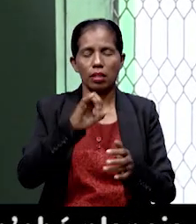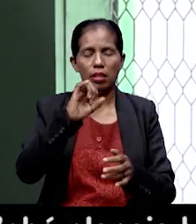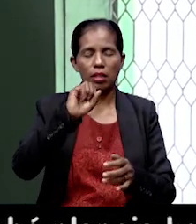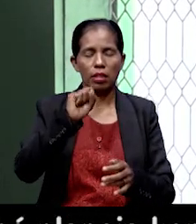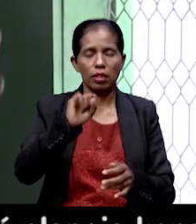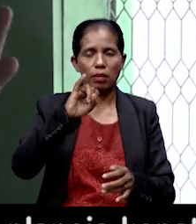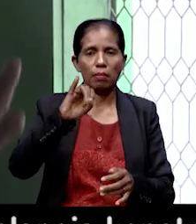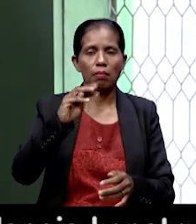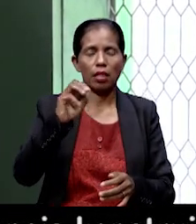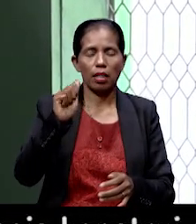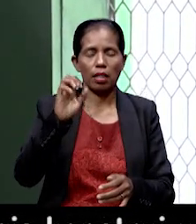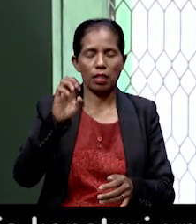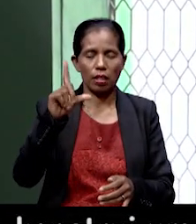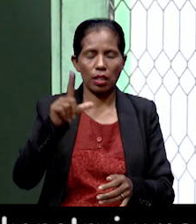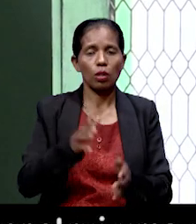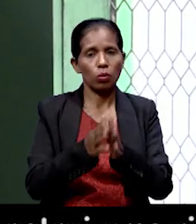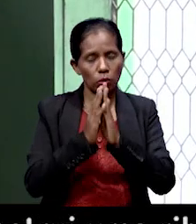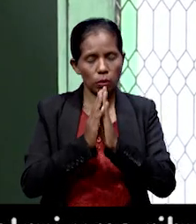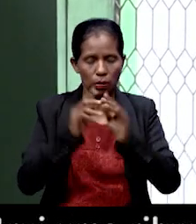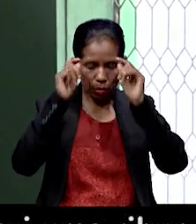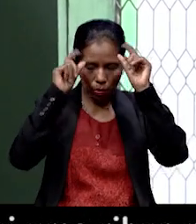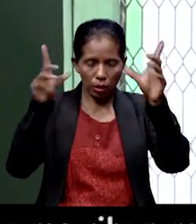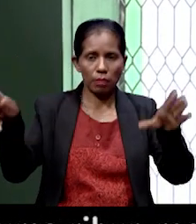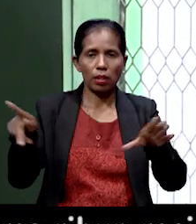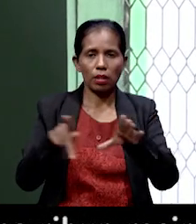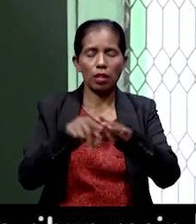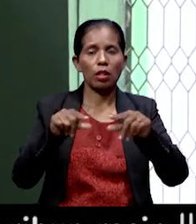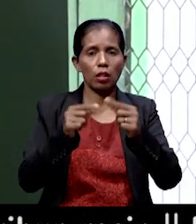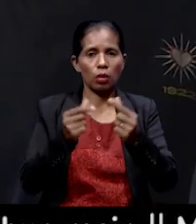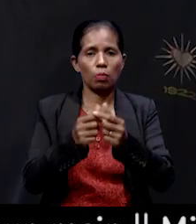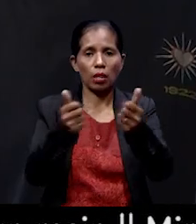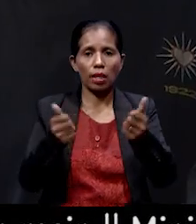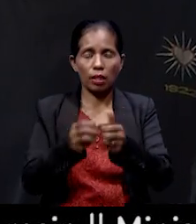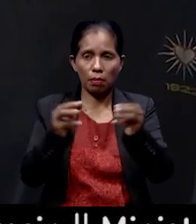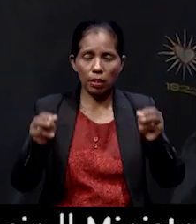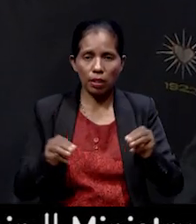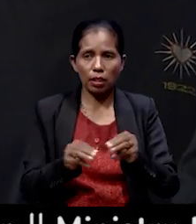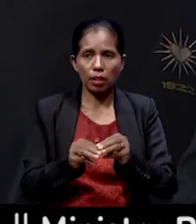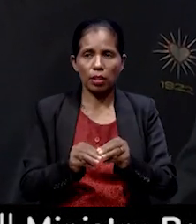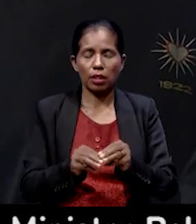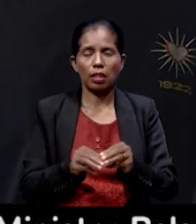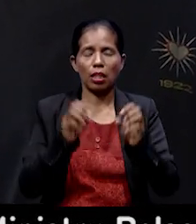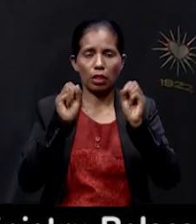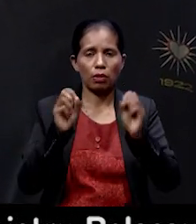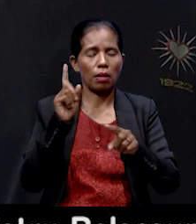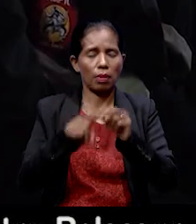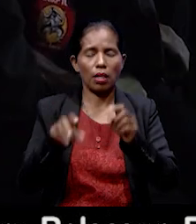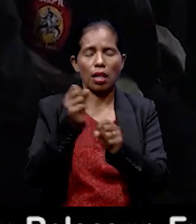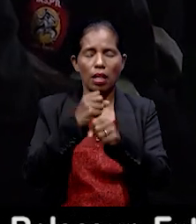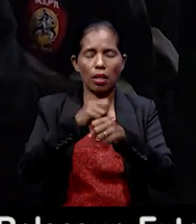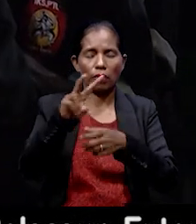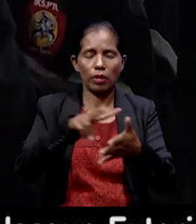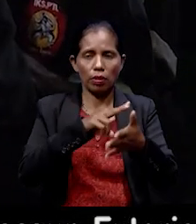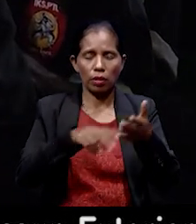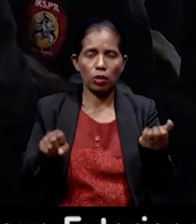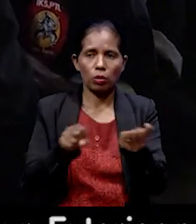o discurso Husuba Timoruan Sirnebe, envolve an e o Grupo Arte Marcial Cira, atua crime violência, onde contribui para